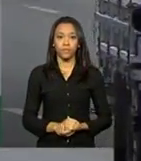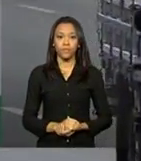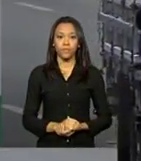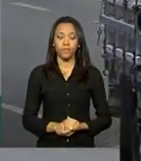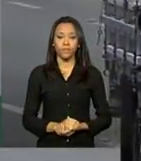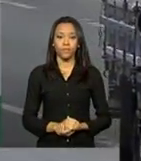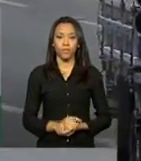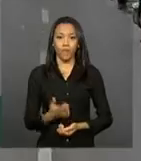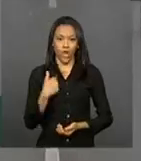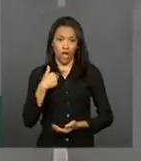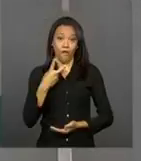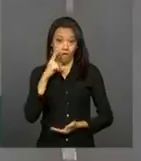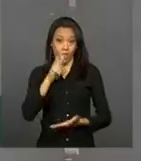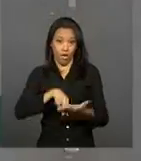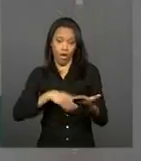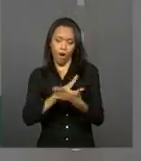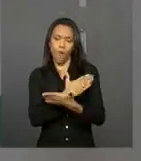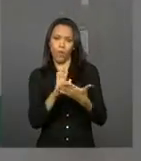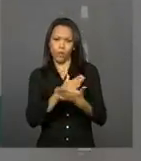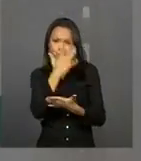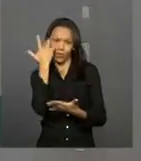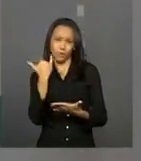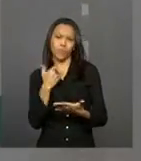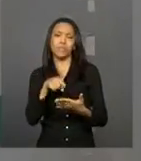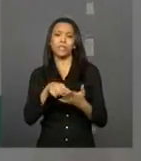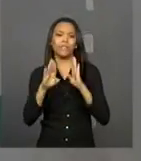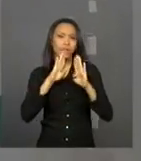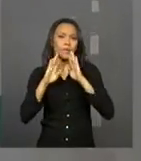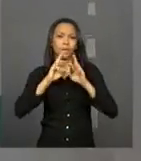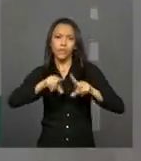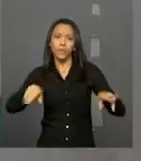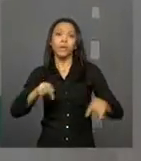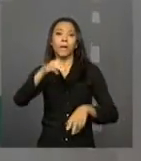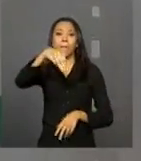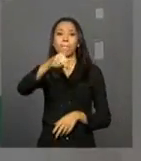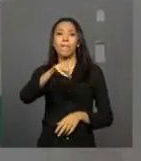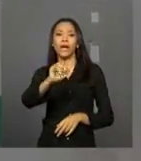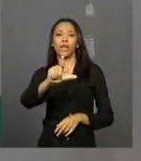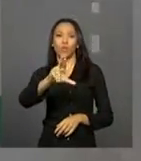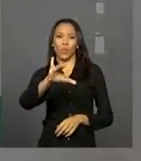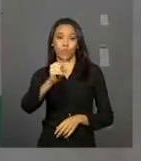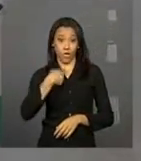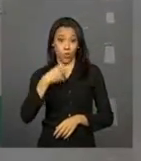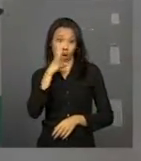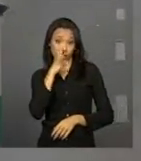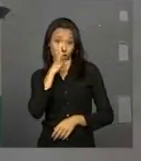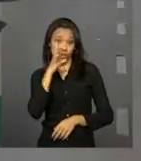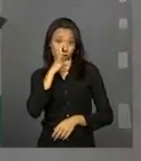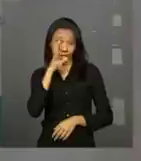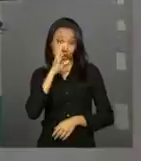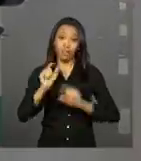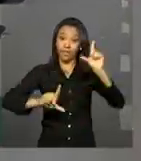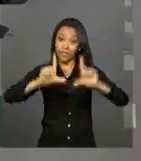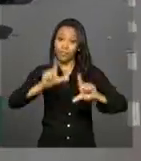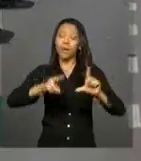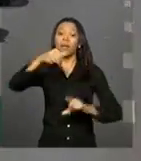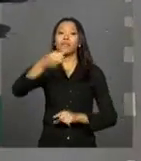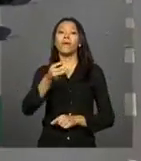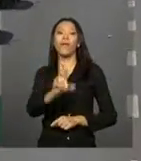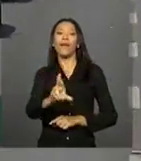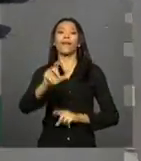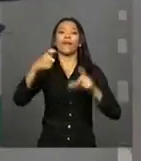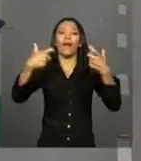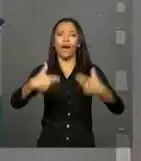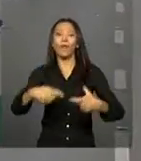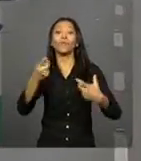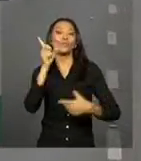Luciano, eu vou ler algumas participações aqui nas redes sociais. Maria Lúcia Martin, estou assistindo a posse pela TVNBR, direto de